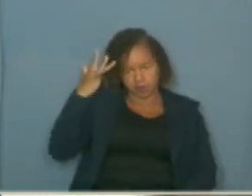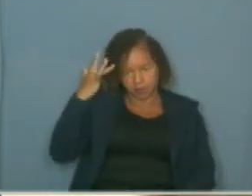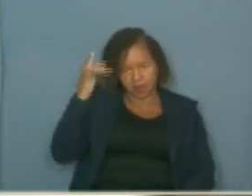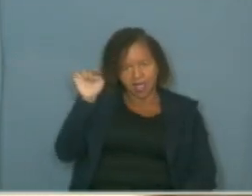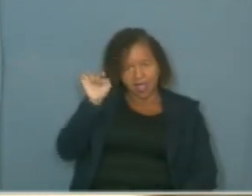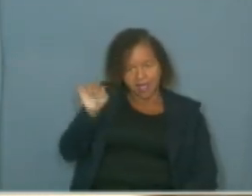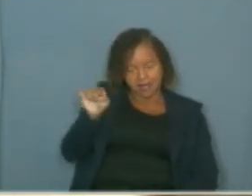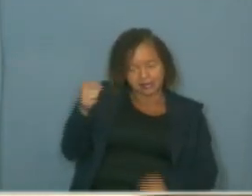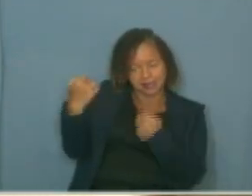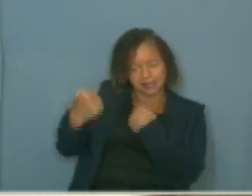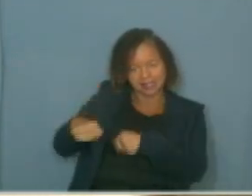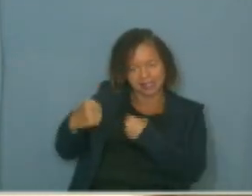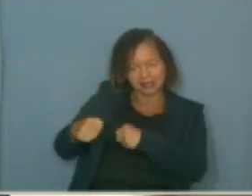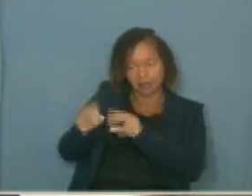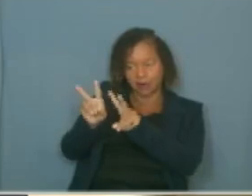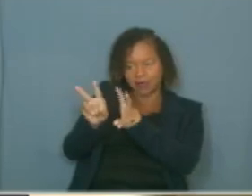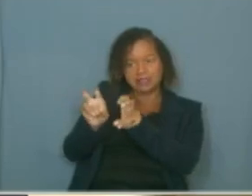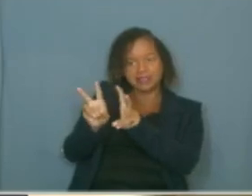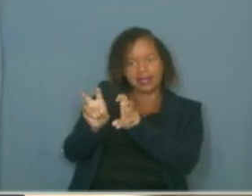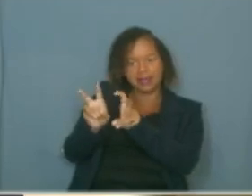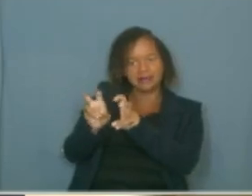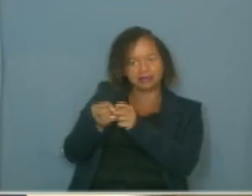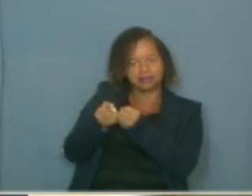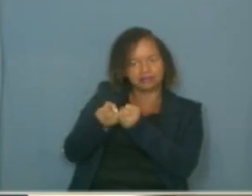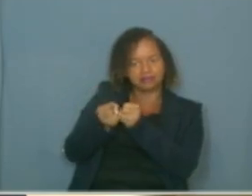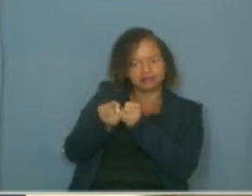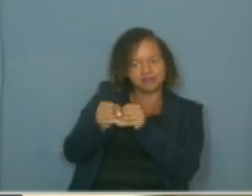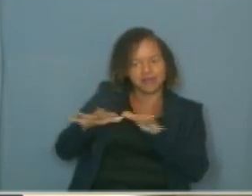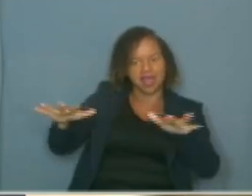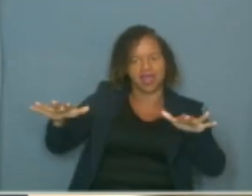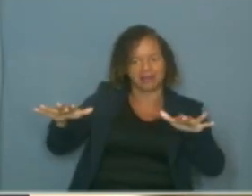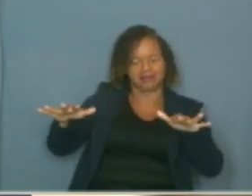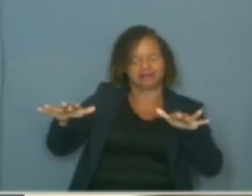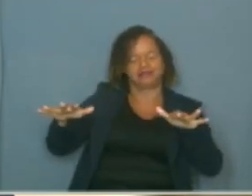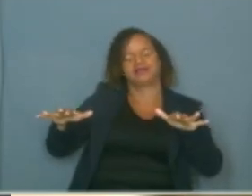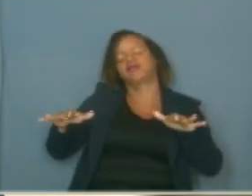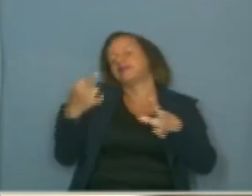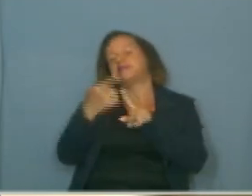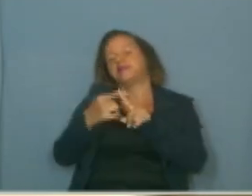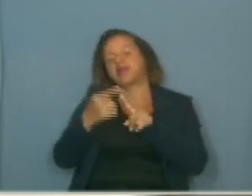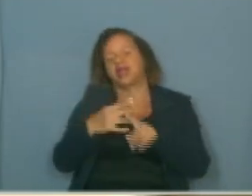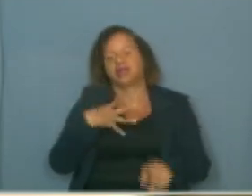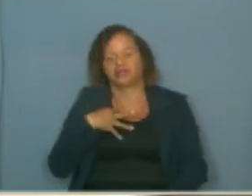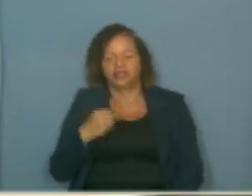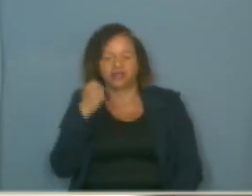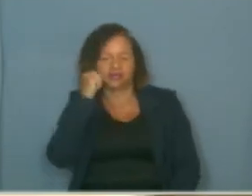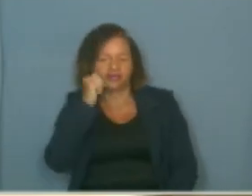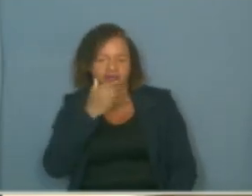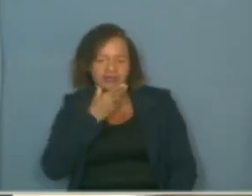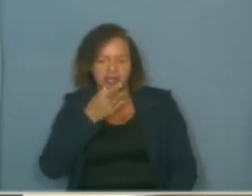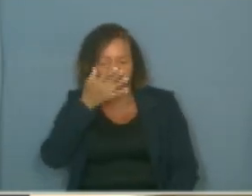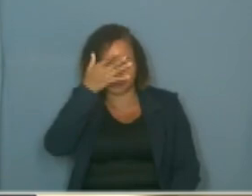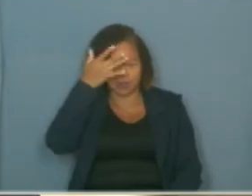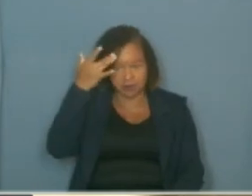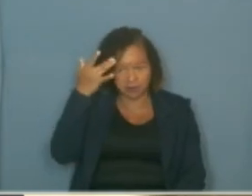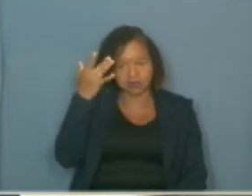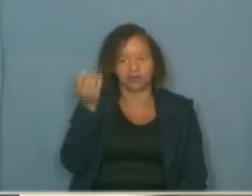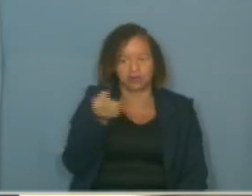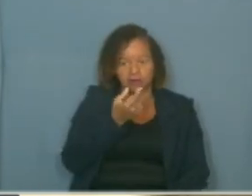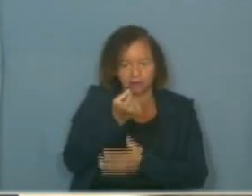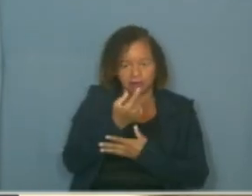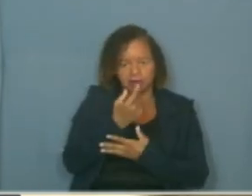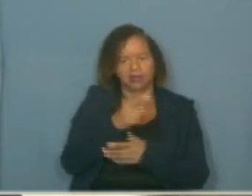esse necessariamente é um tema que agrega. Até porque as filhas, os filhos das pessoas conservadoras também